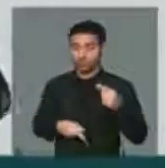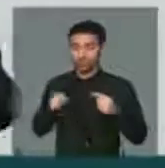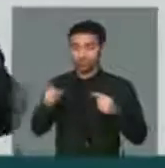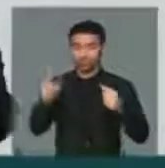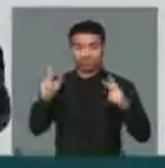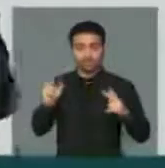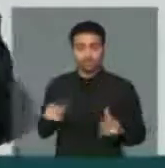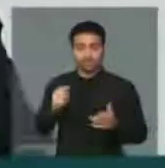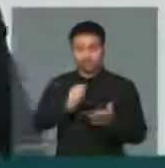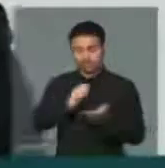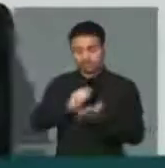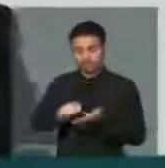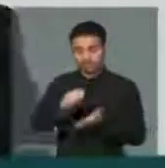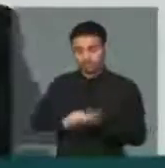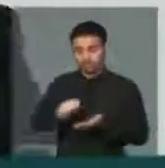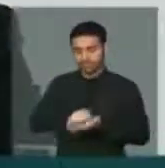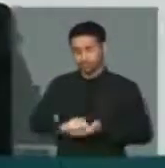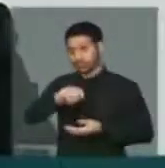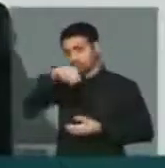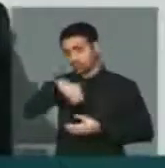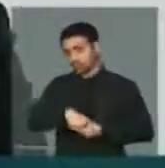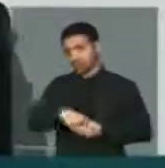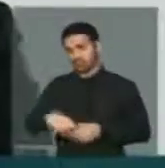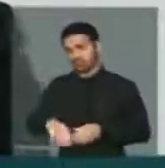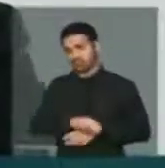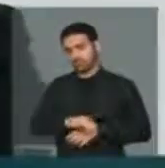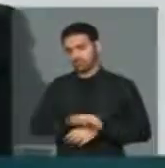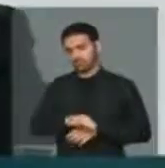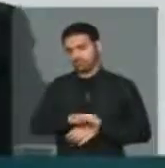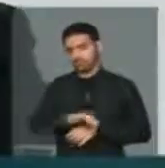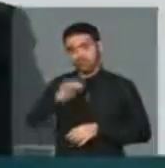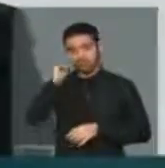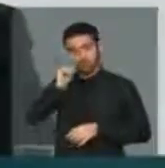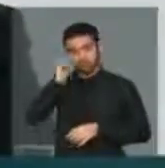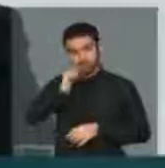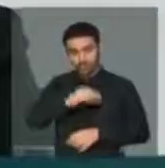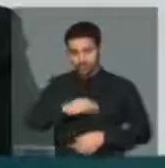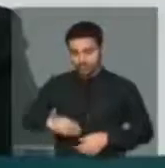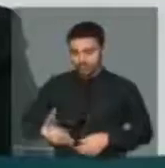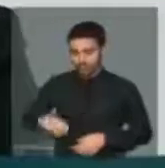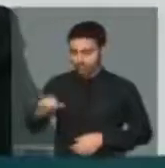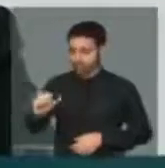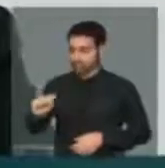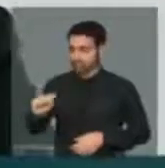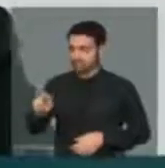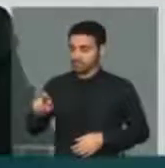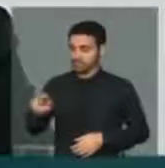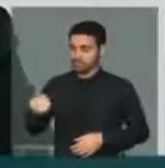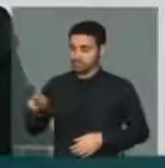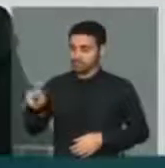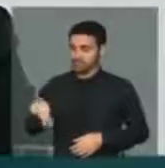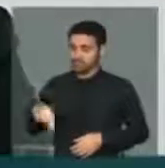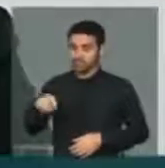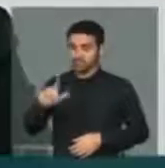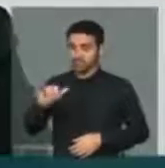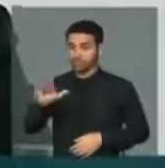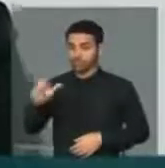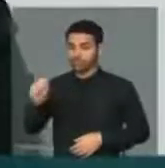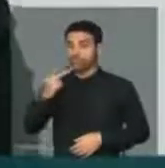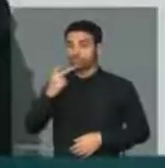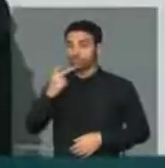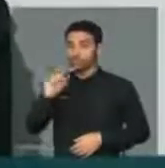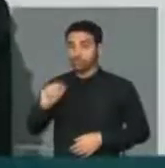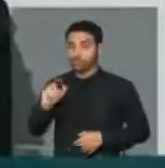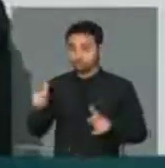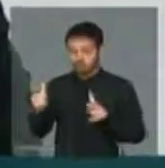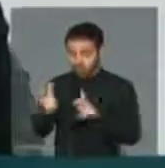na própria Constituição. A ministra Carmen Lúcia, nesse mesmo dia, argumentou que a minoria de hoje tem